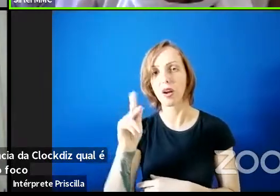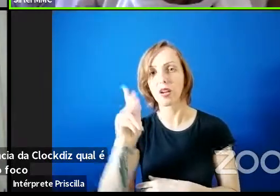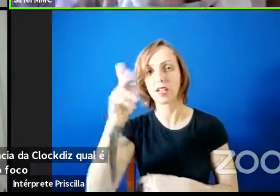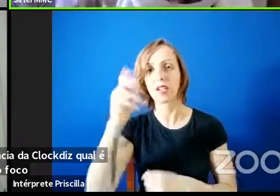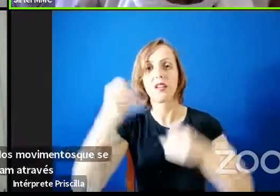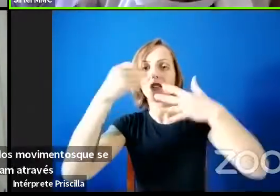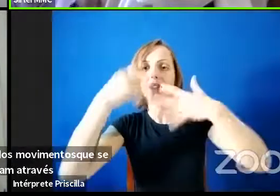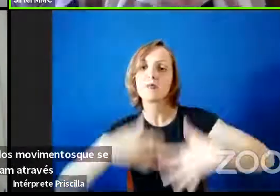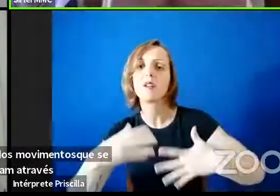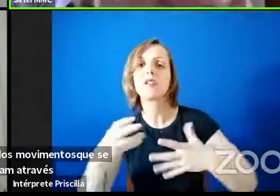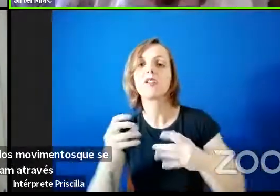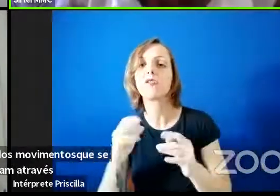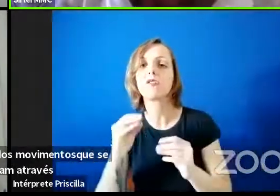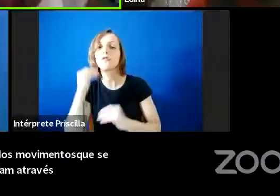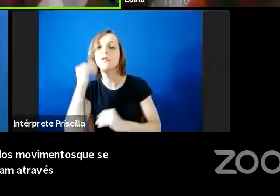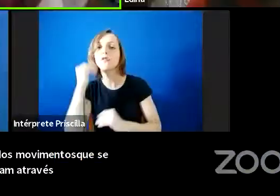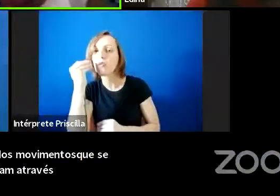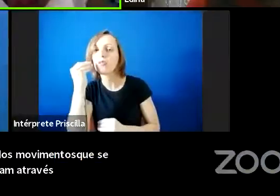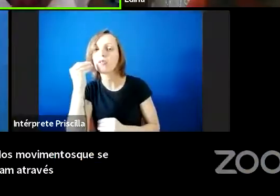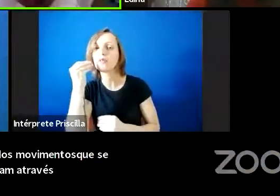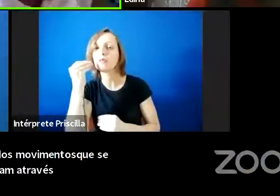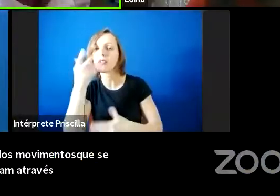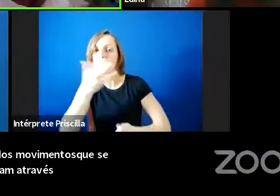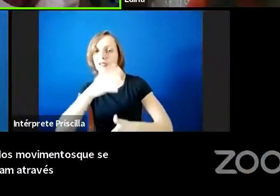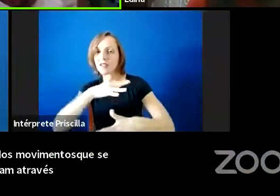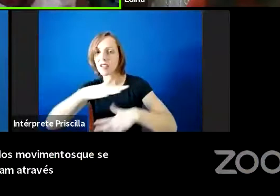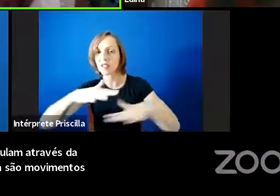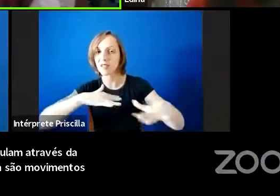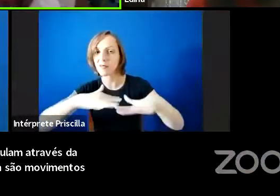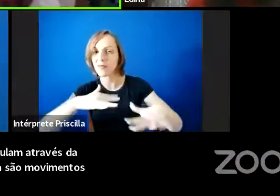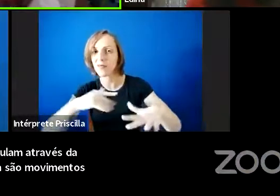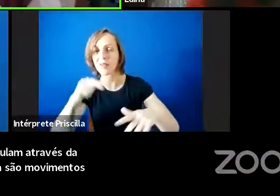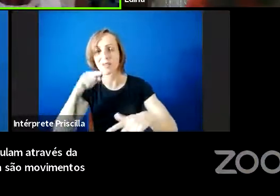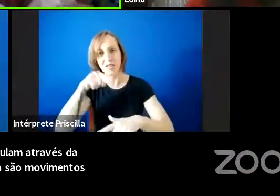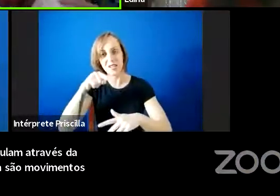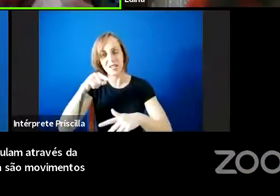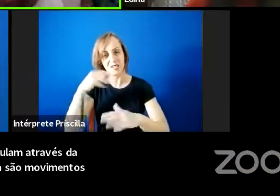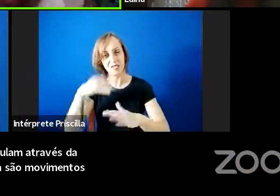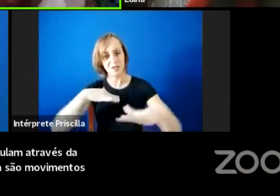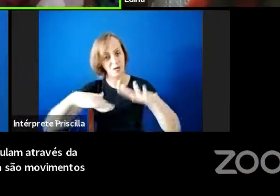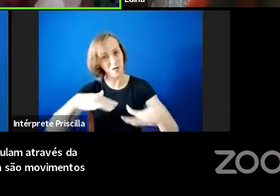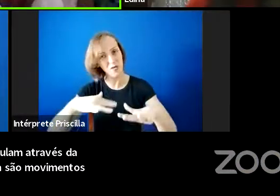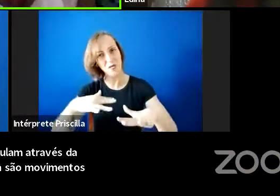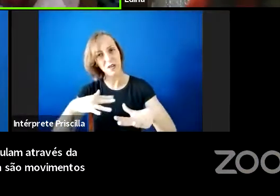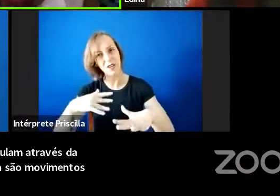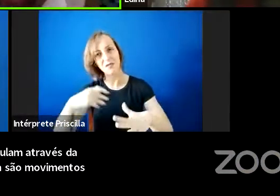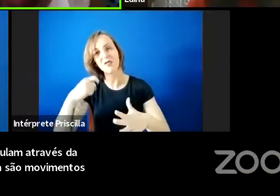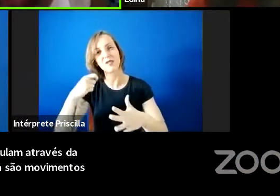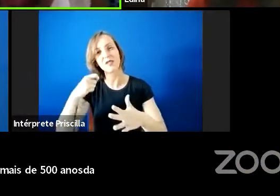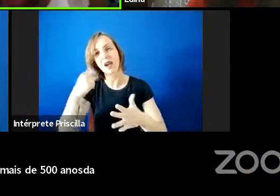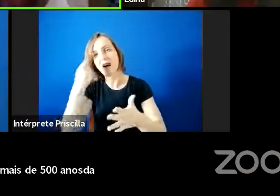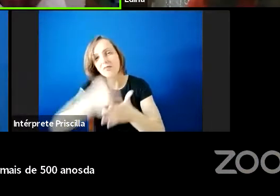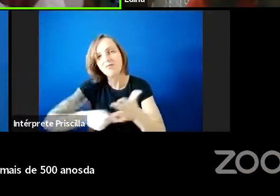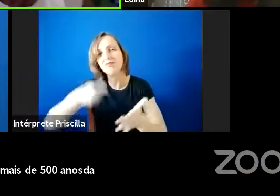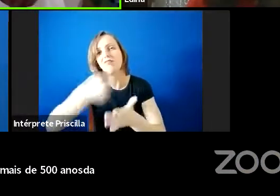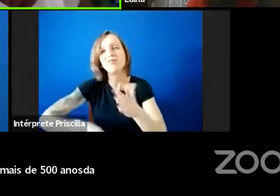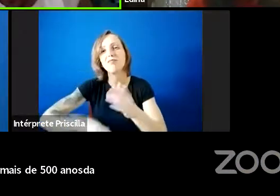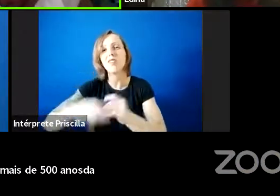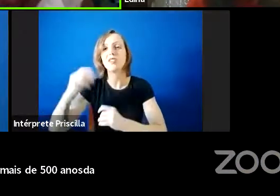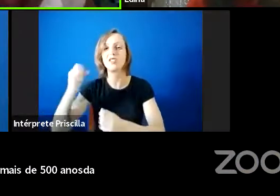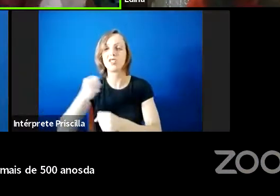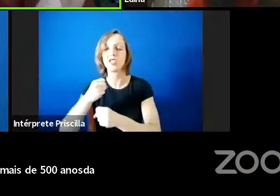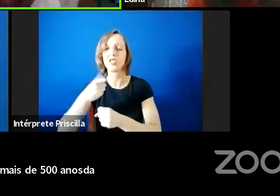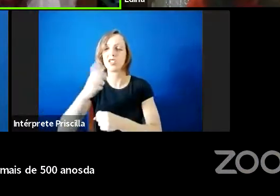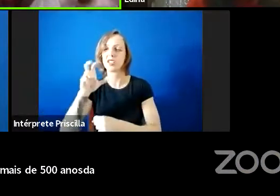Campesina. São movimentos de resistência dos mais de 500 anos da história do nosso país e da história de